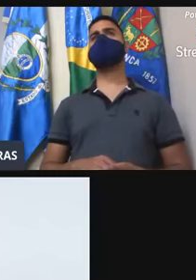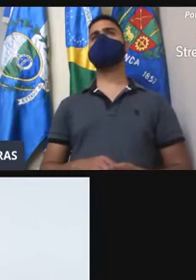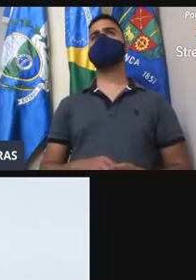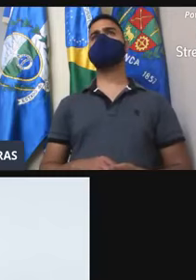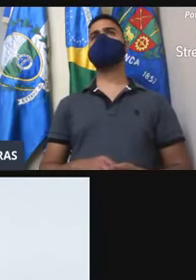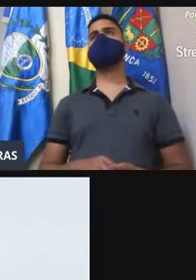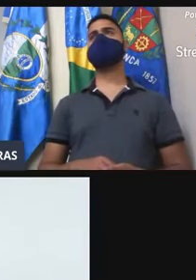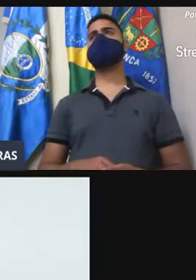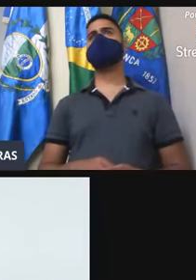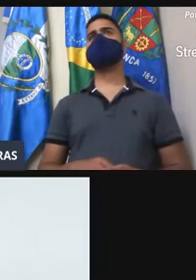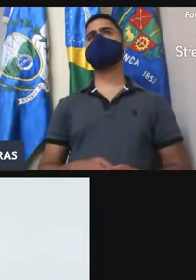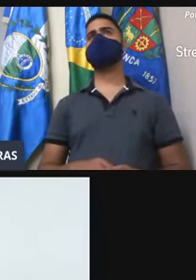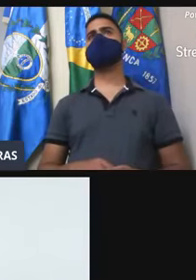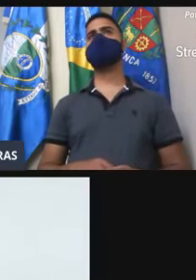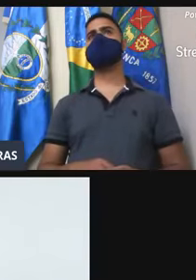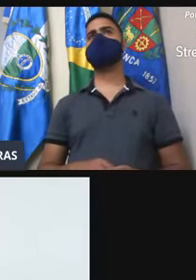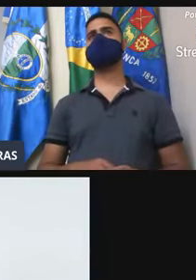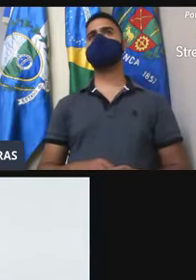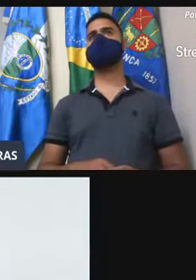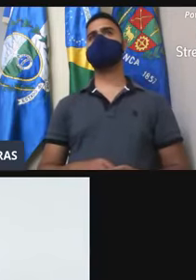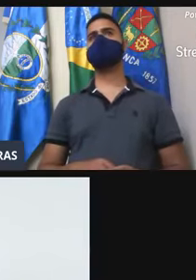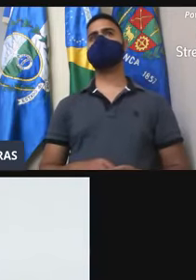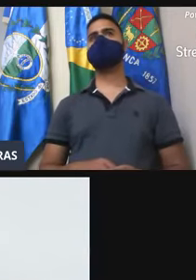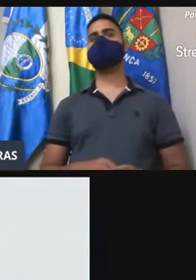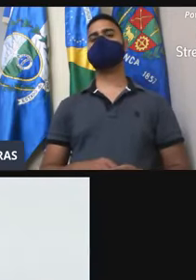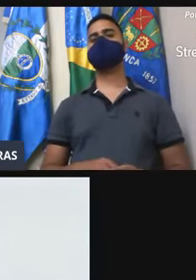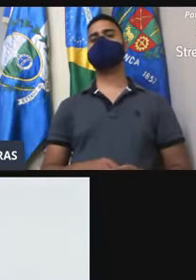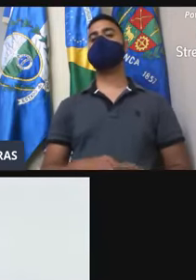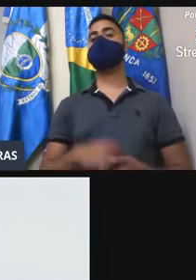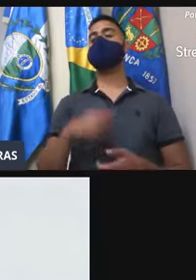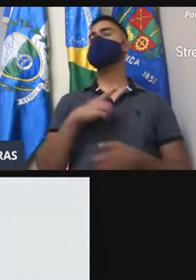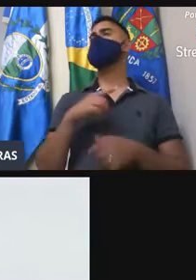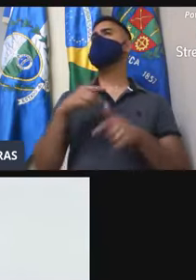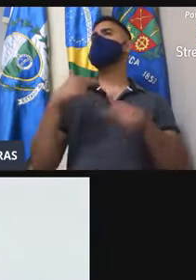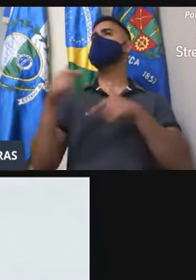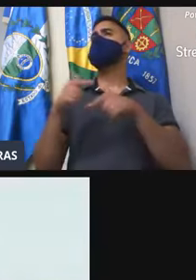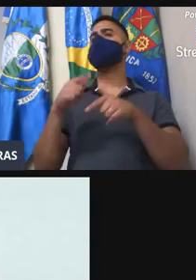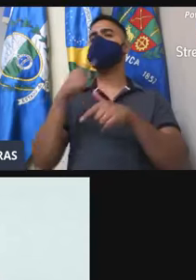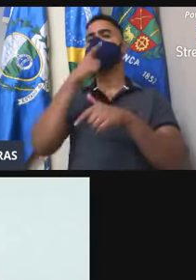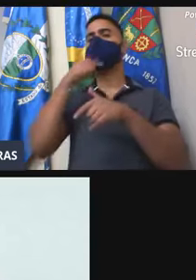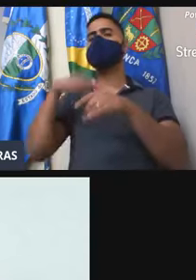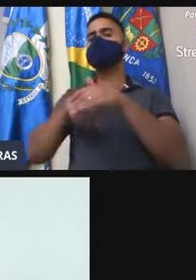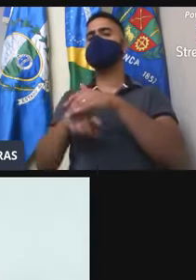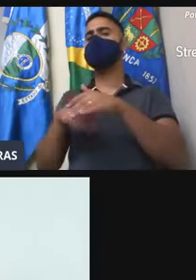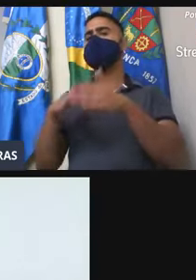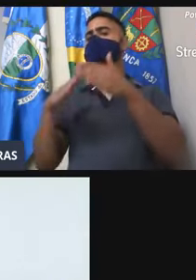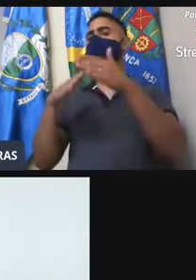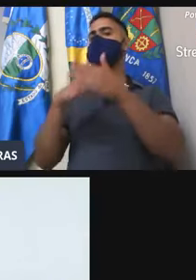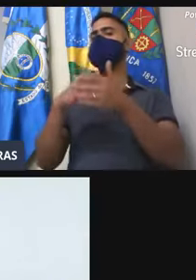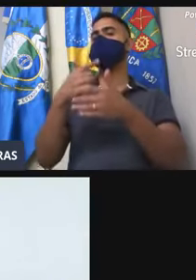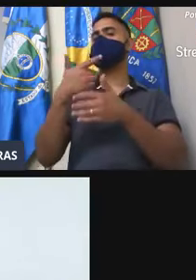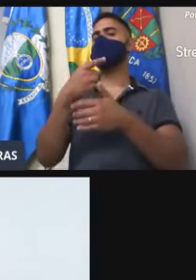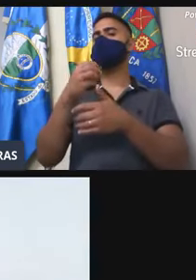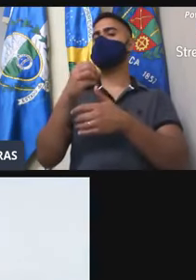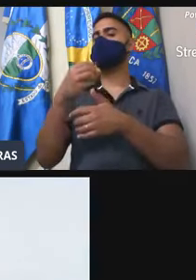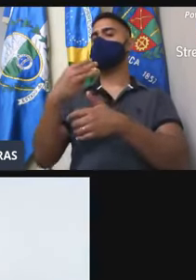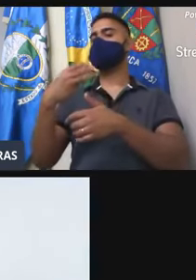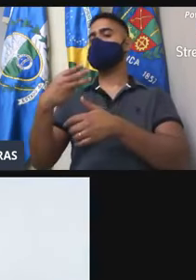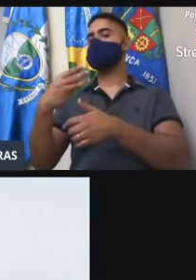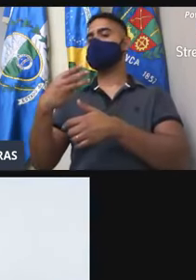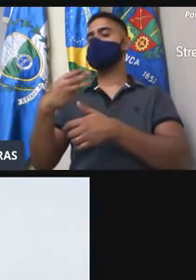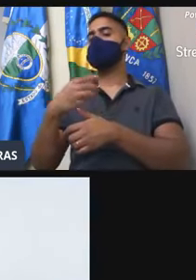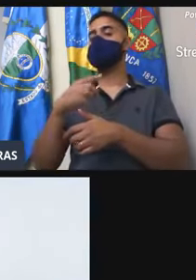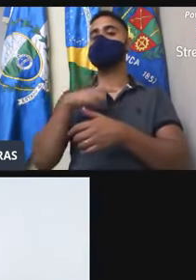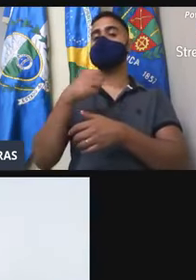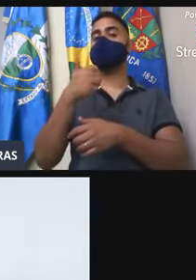básico. Depois você me perdeu uma parte, tá? De esgoto até 2033. Então, são 13 anos que